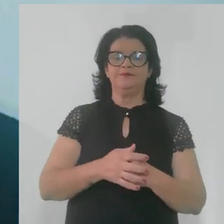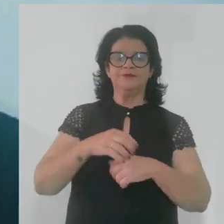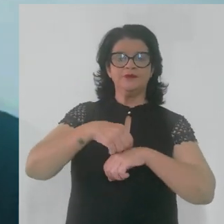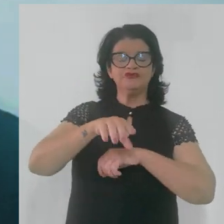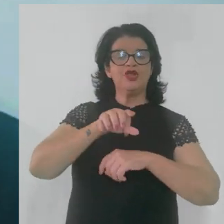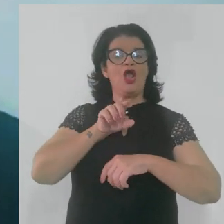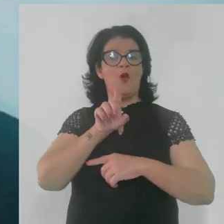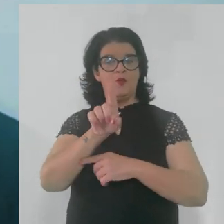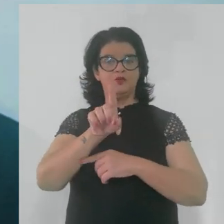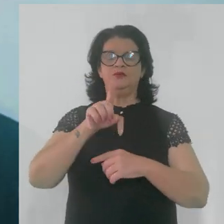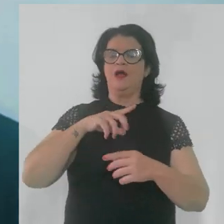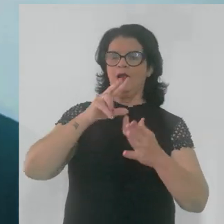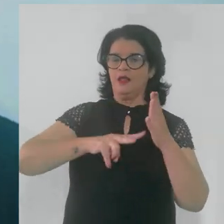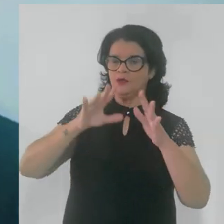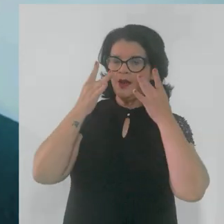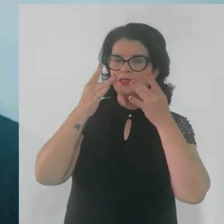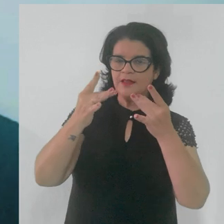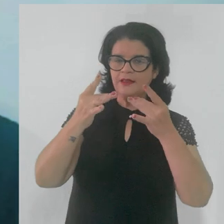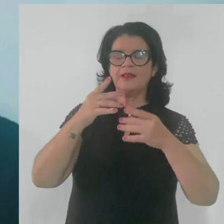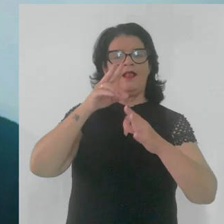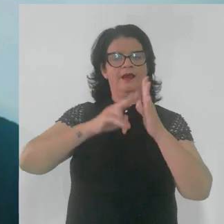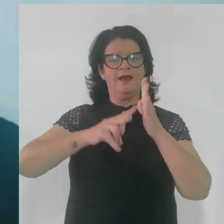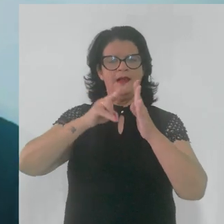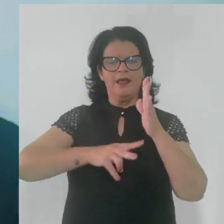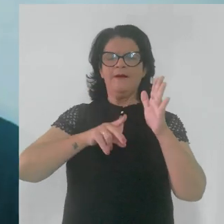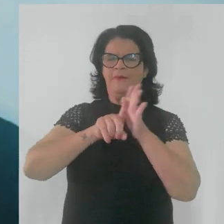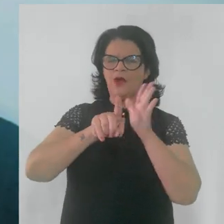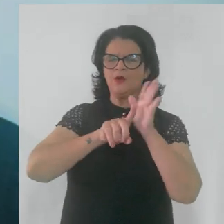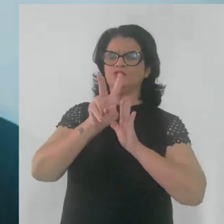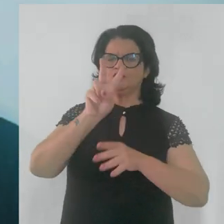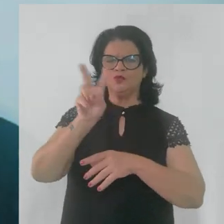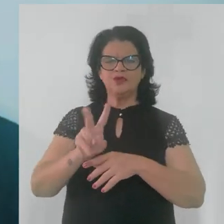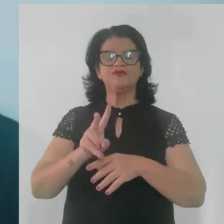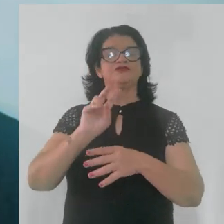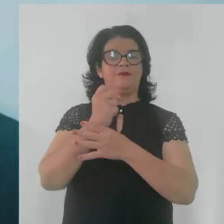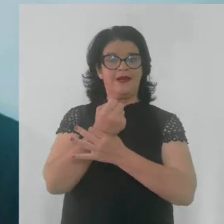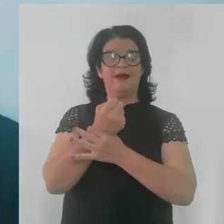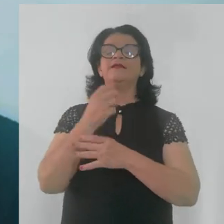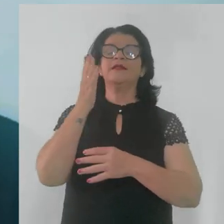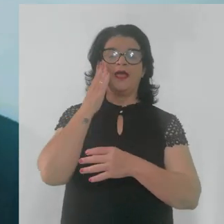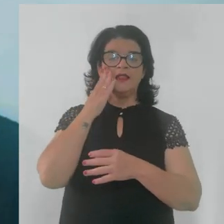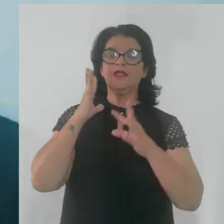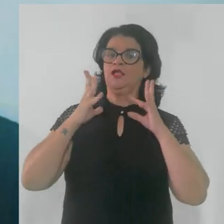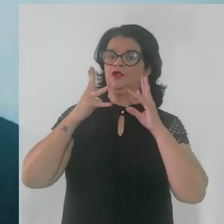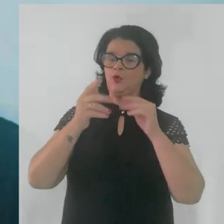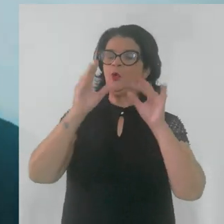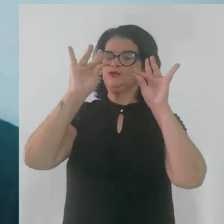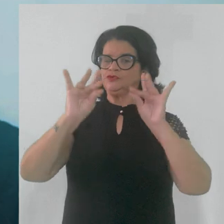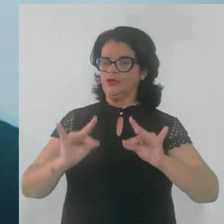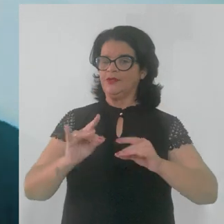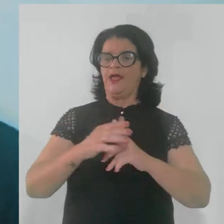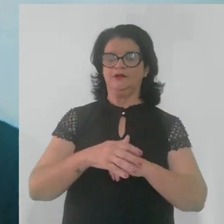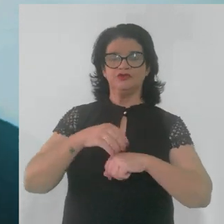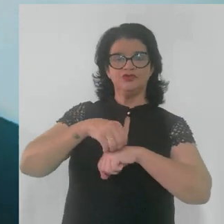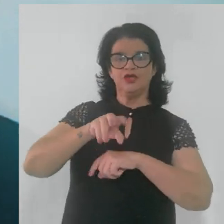SSA. Dica número 1: leitura atenta. Leia o enunciado duas vezes para garantir que entendeu todos